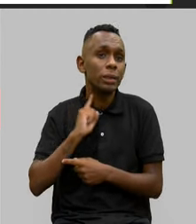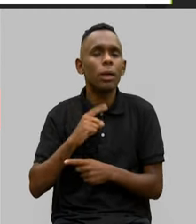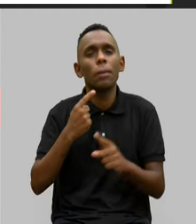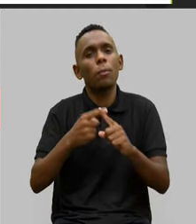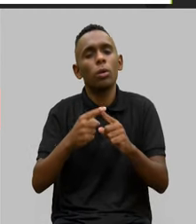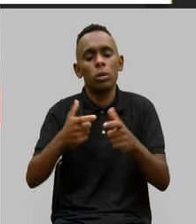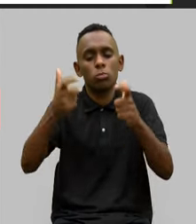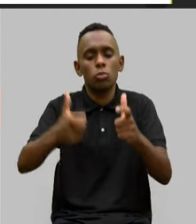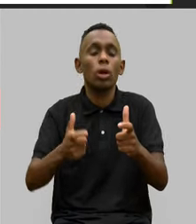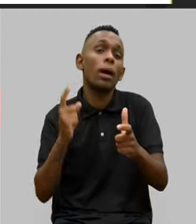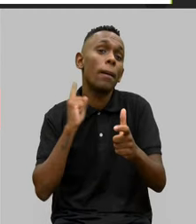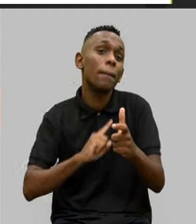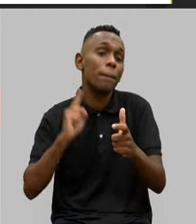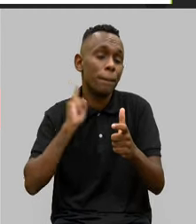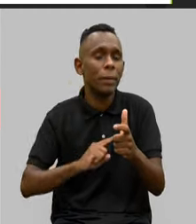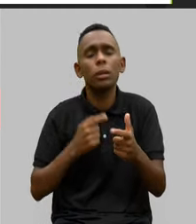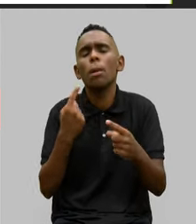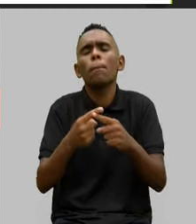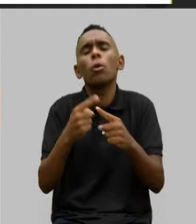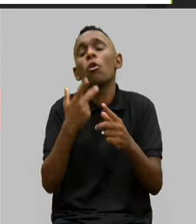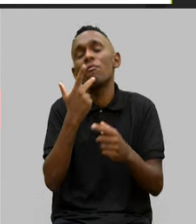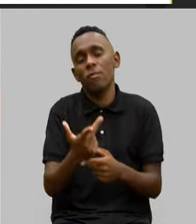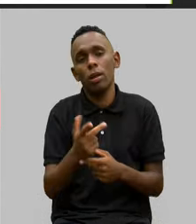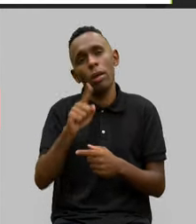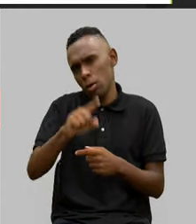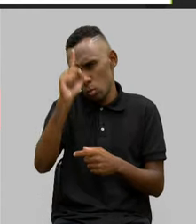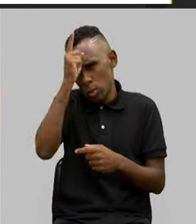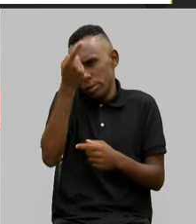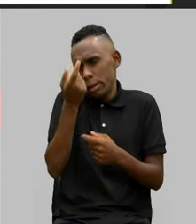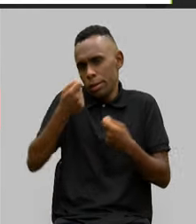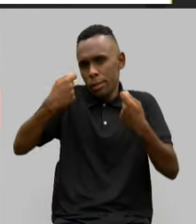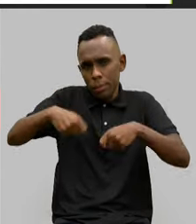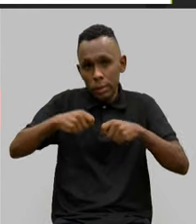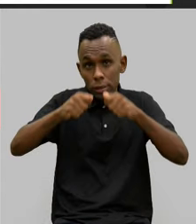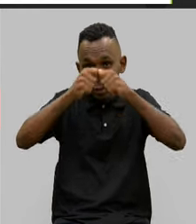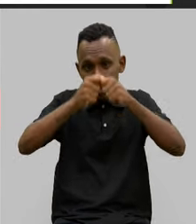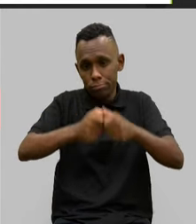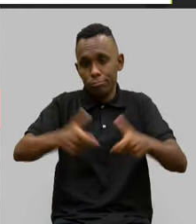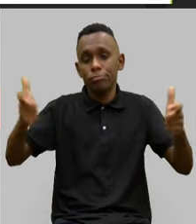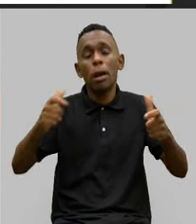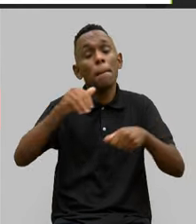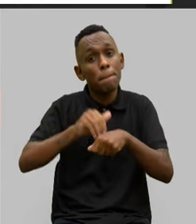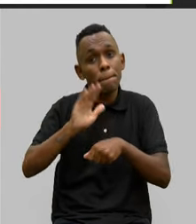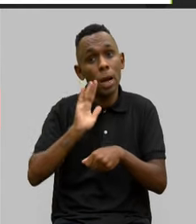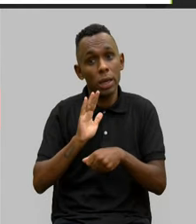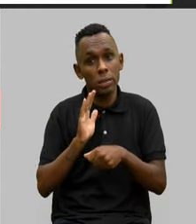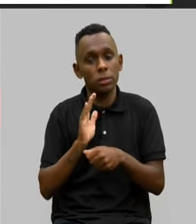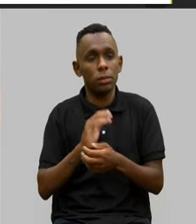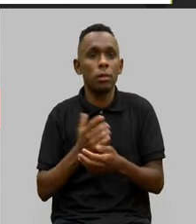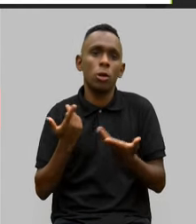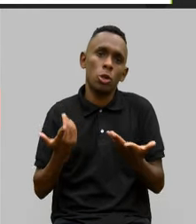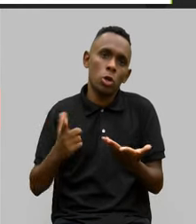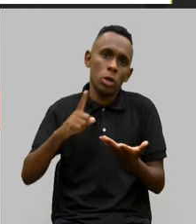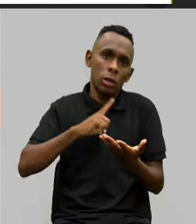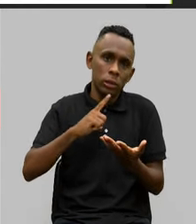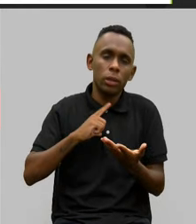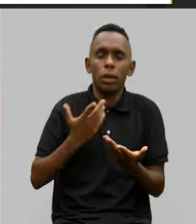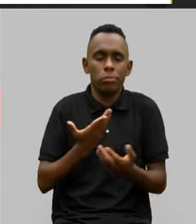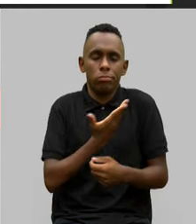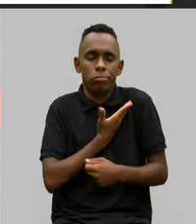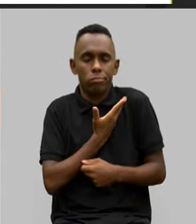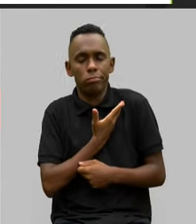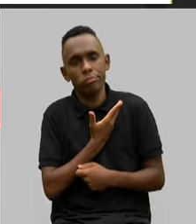falo isso e na verdade é uma ideia que a gente precisa de ampliar um pouco mais eh nós temos um colega aqui